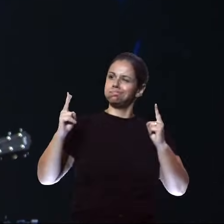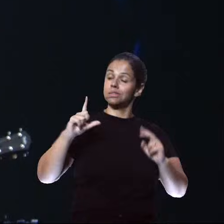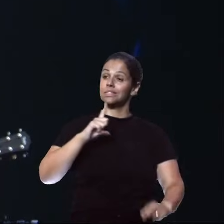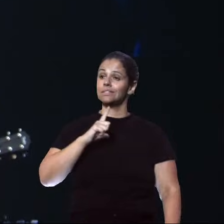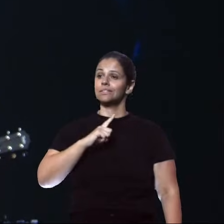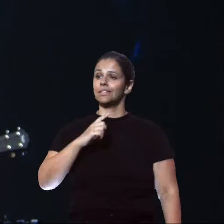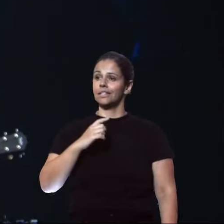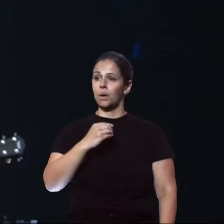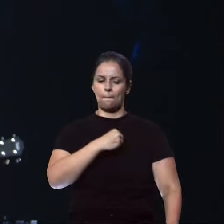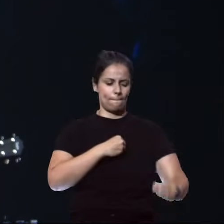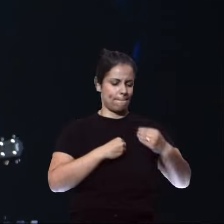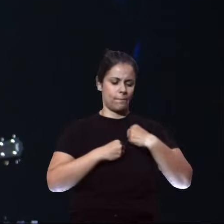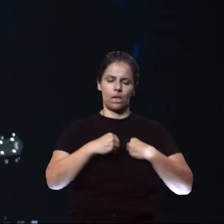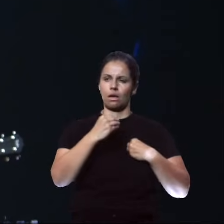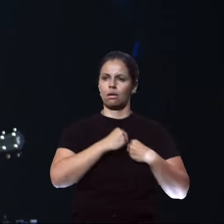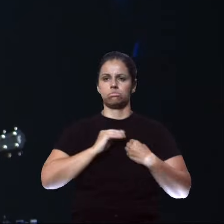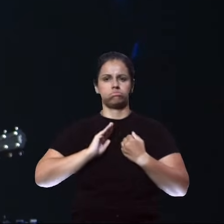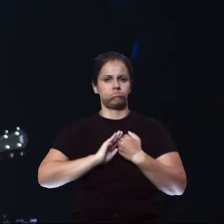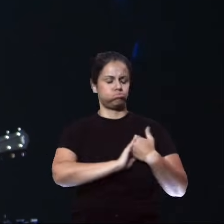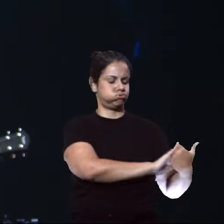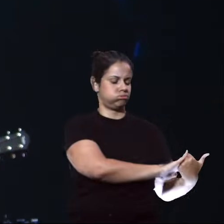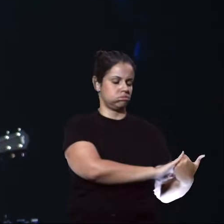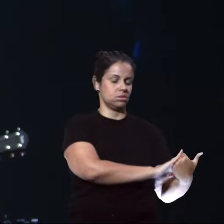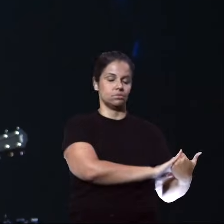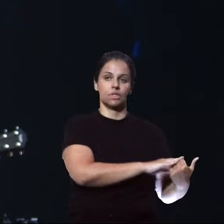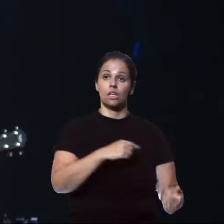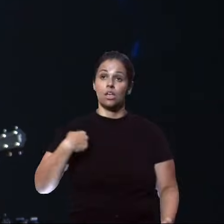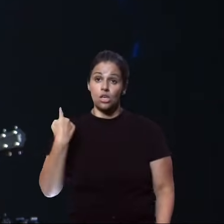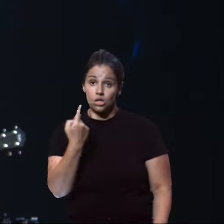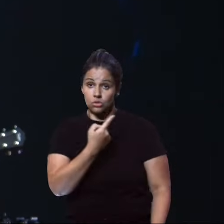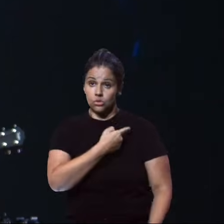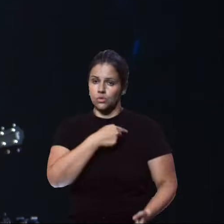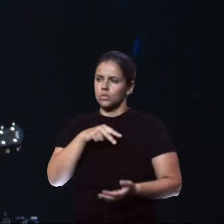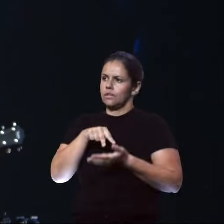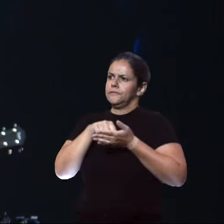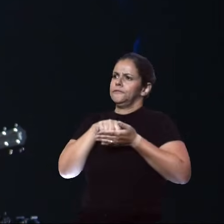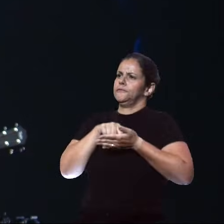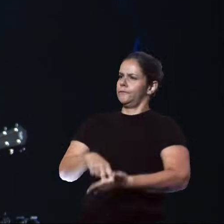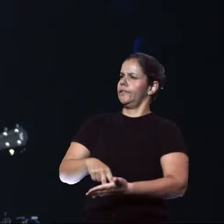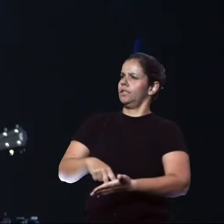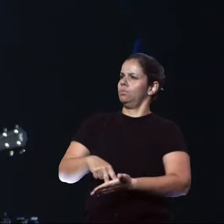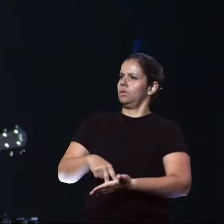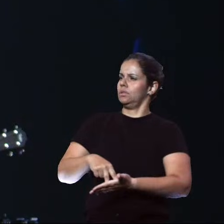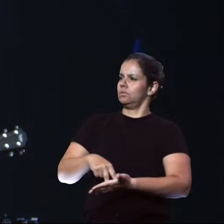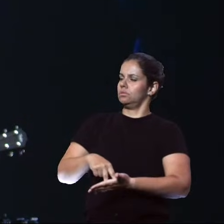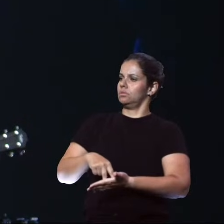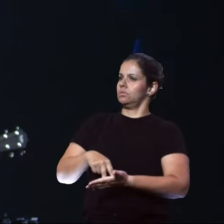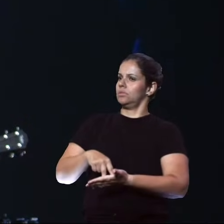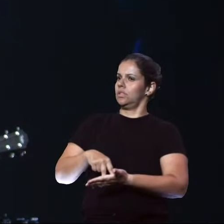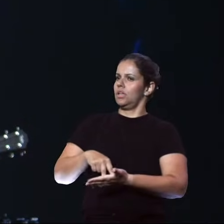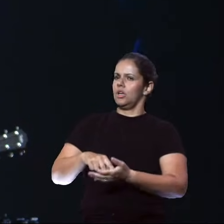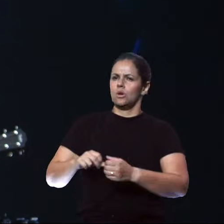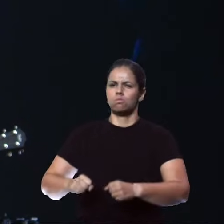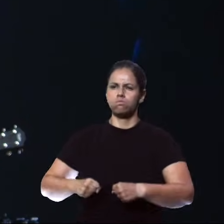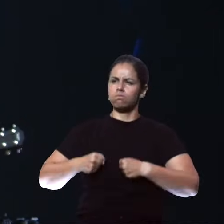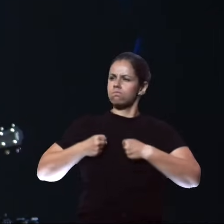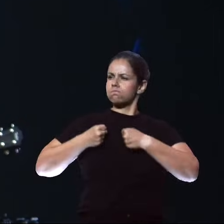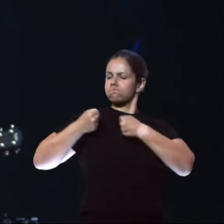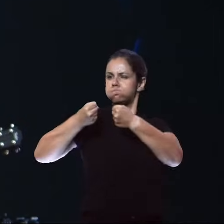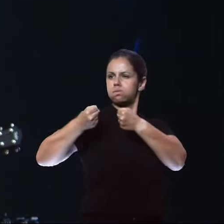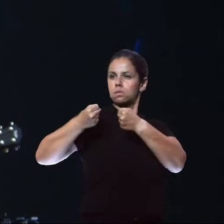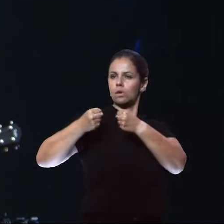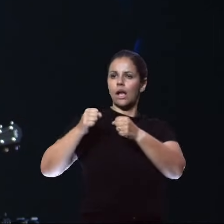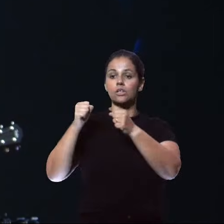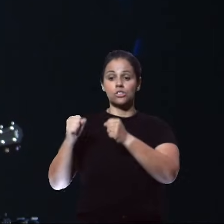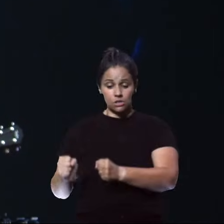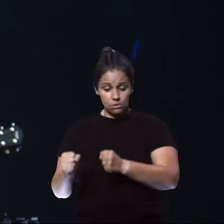as nossas vidas, nós vamos nos posicionar com firmeza perante ideias erradas, pois nós teremos ousadia e poder para